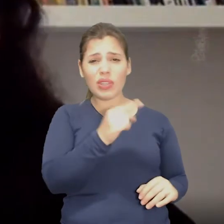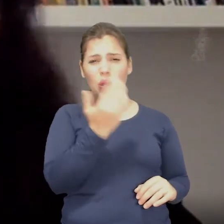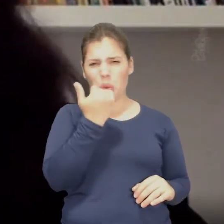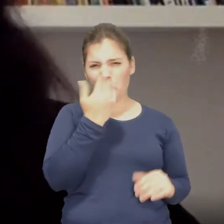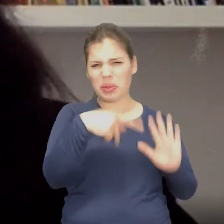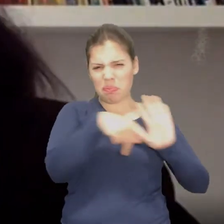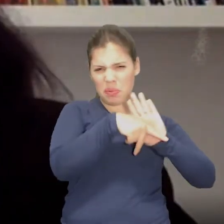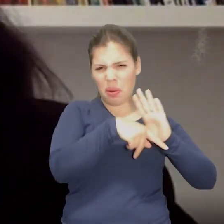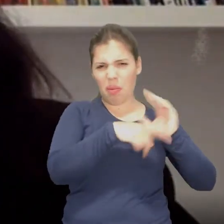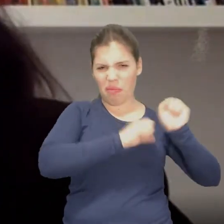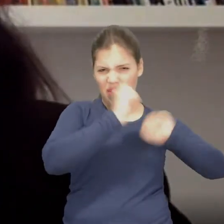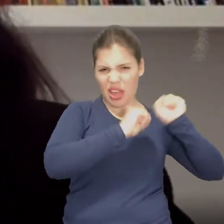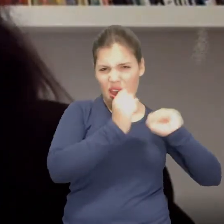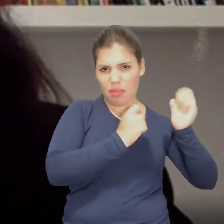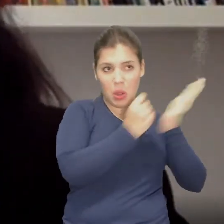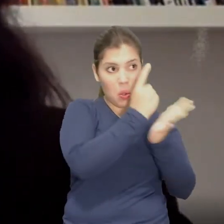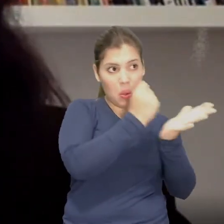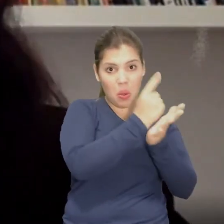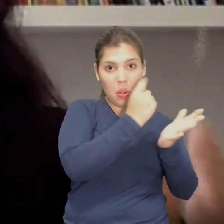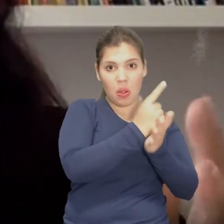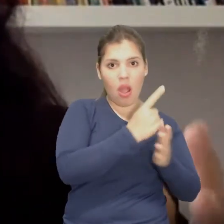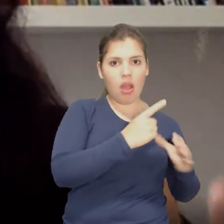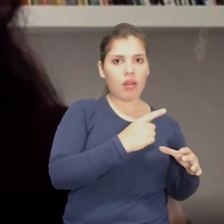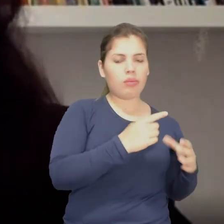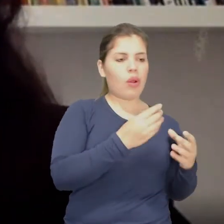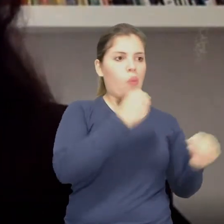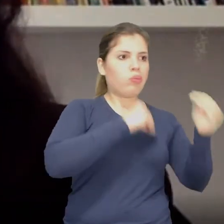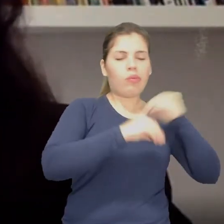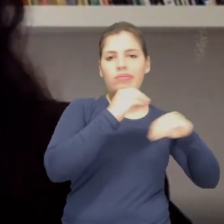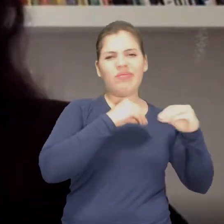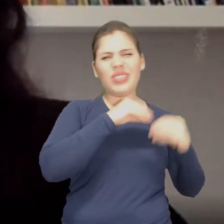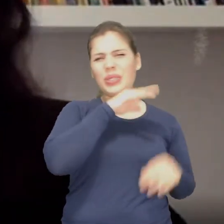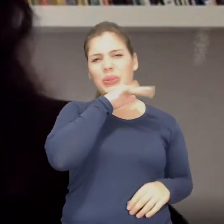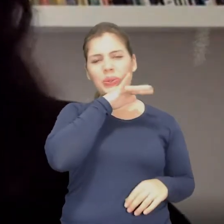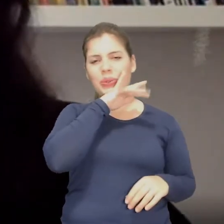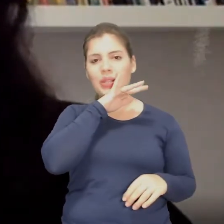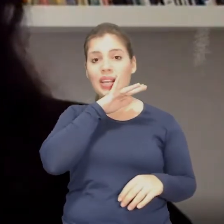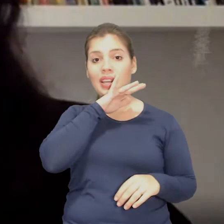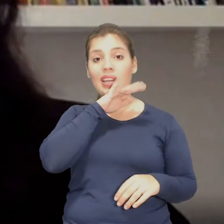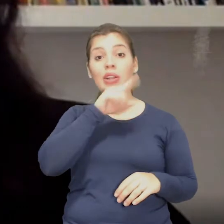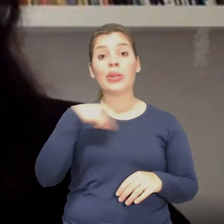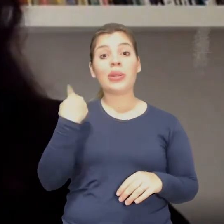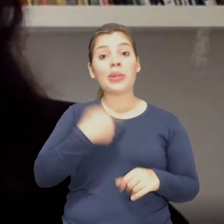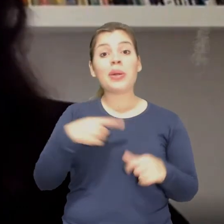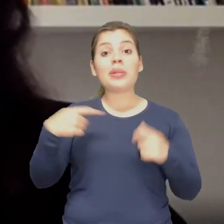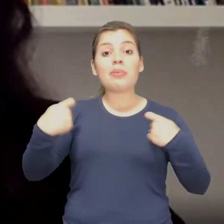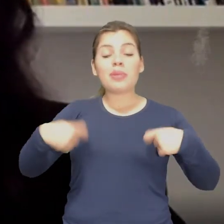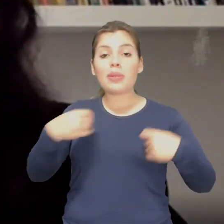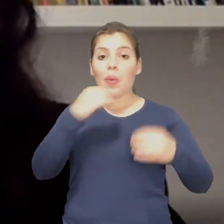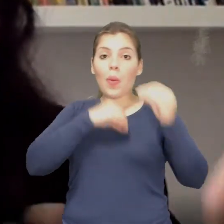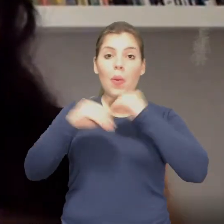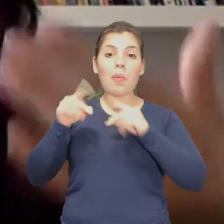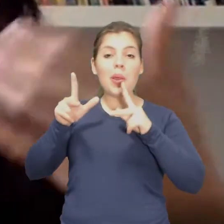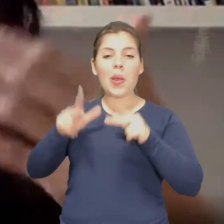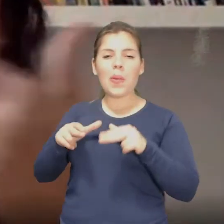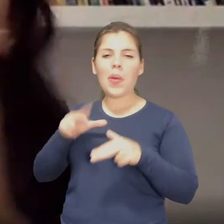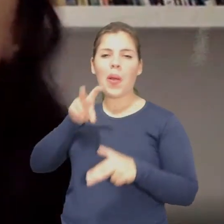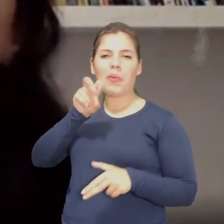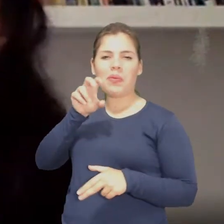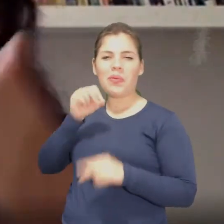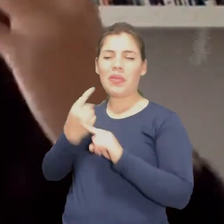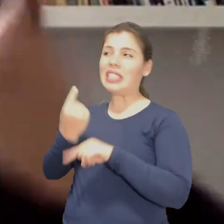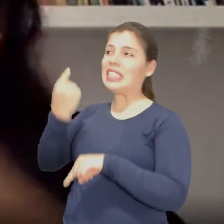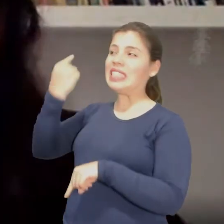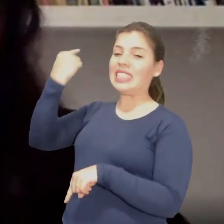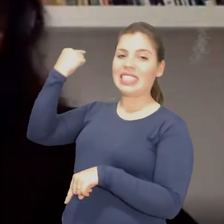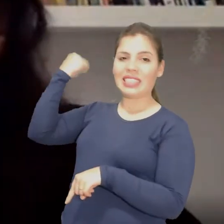os multiprocessados são ruins no geral. Então, o tentar voltar, é como se fosse, vamos tentar fazer o caminho de volta para como nossos